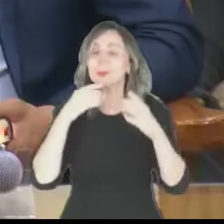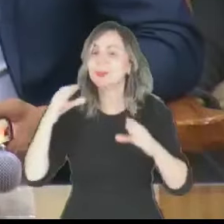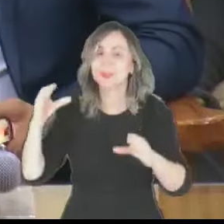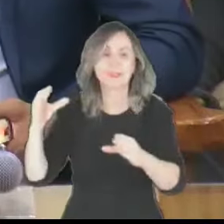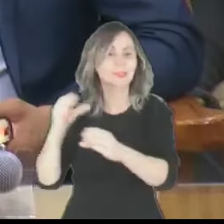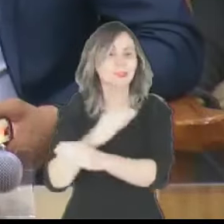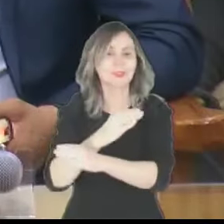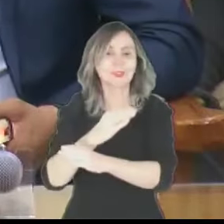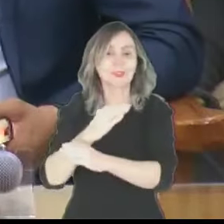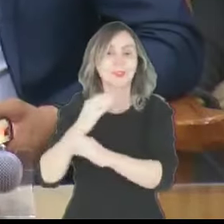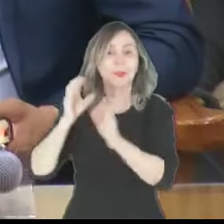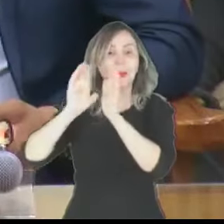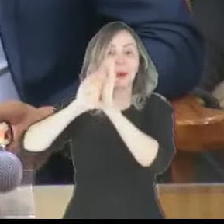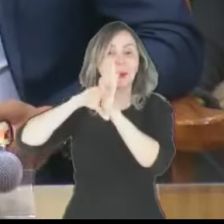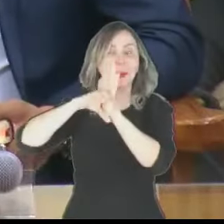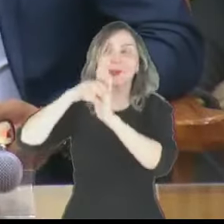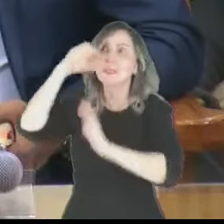filosófica.